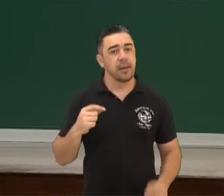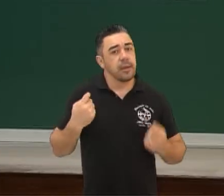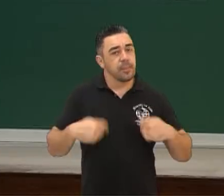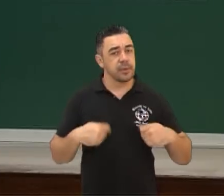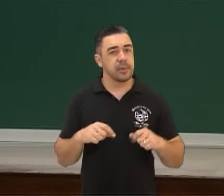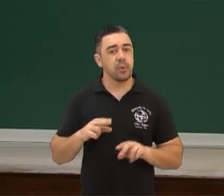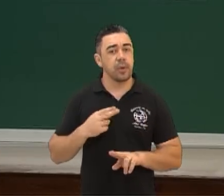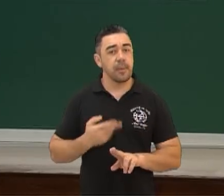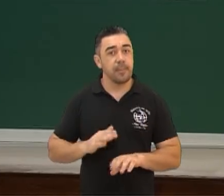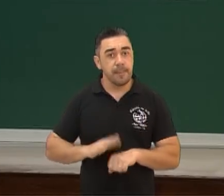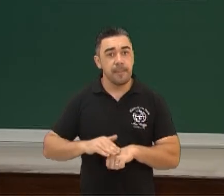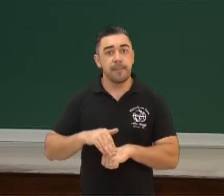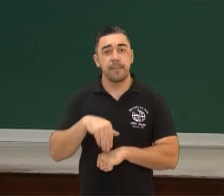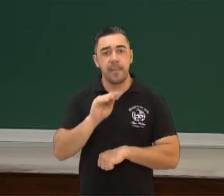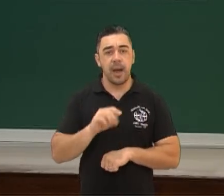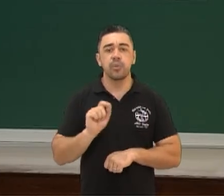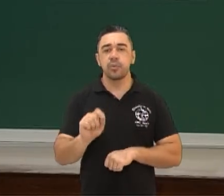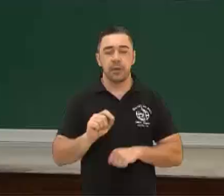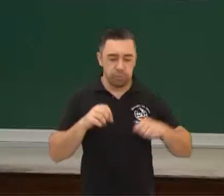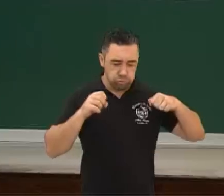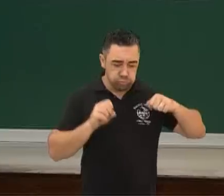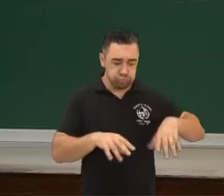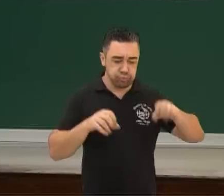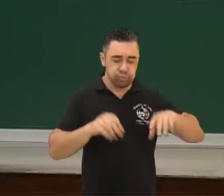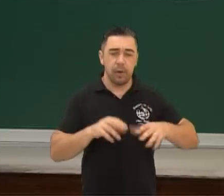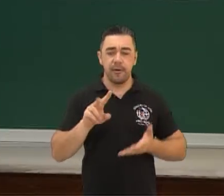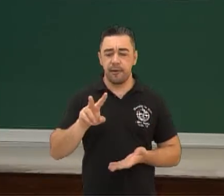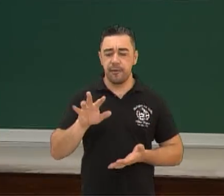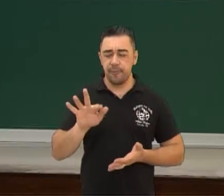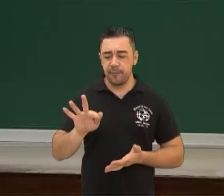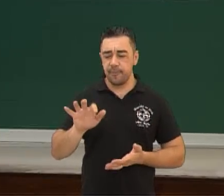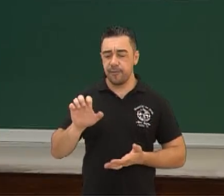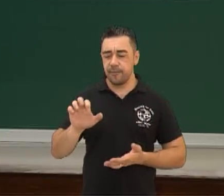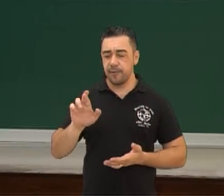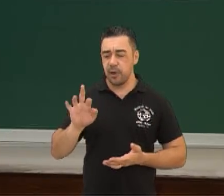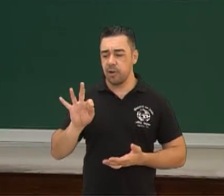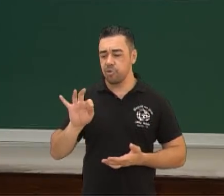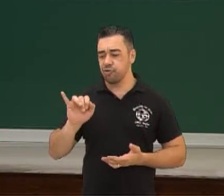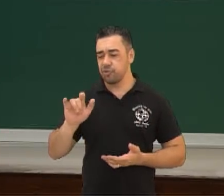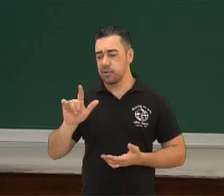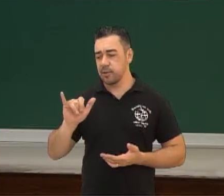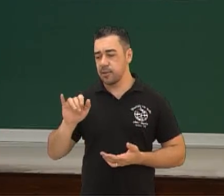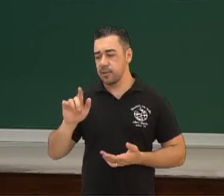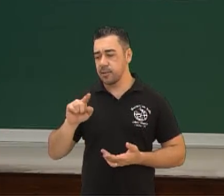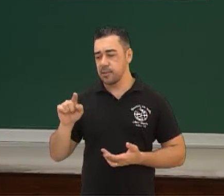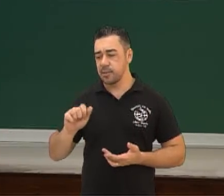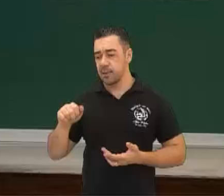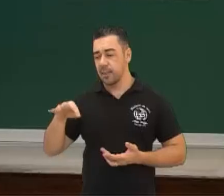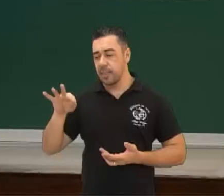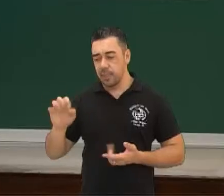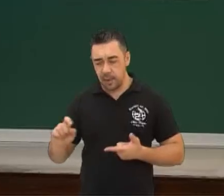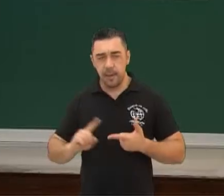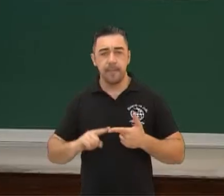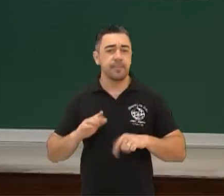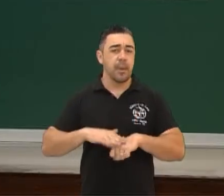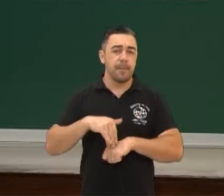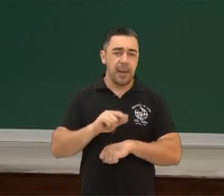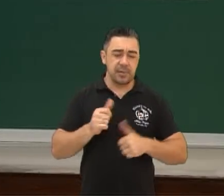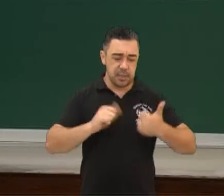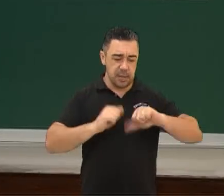precisa usar mais fertilizante, mais produtos químicos, para que você possa deixar aquele